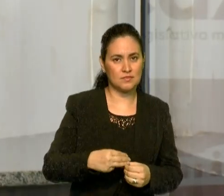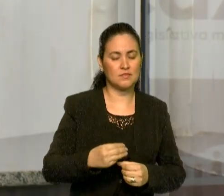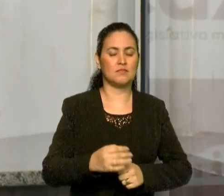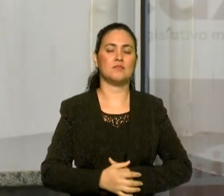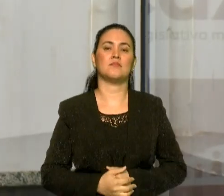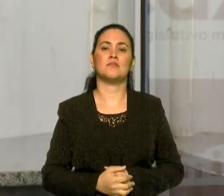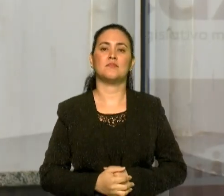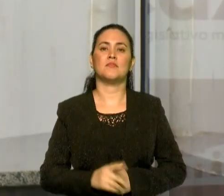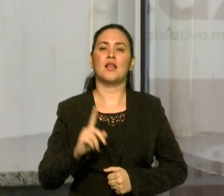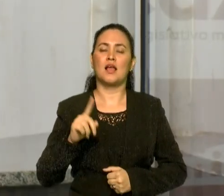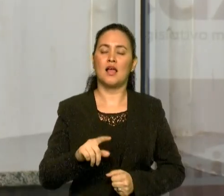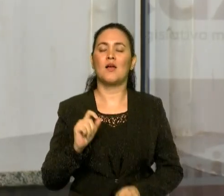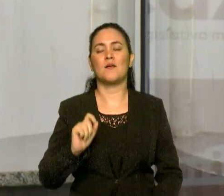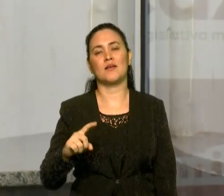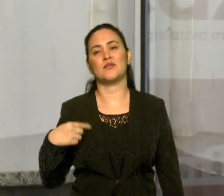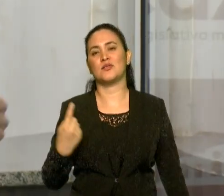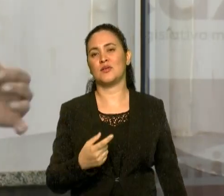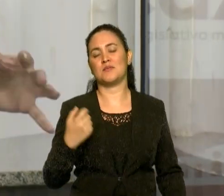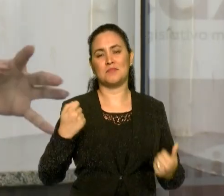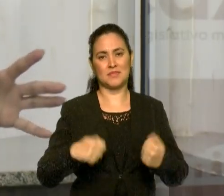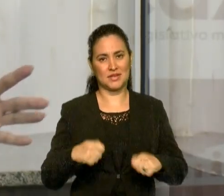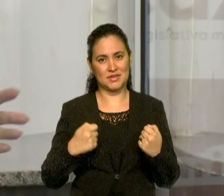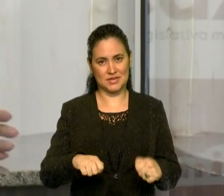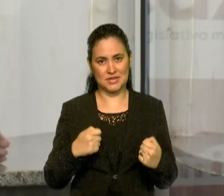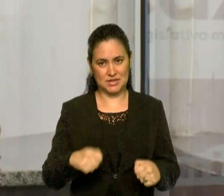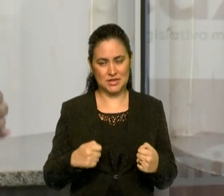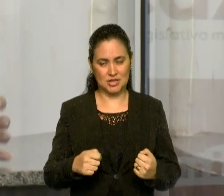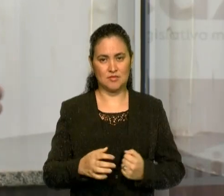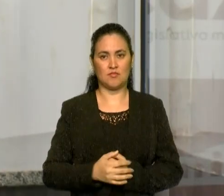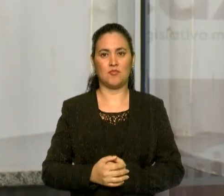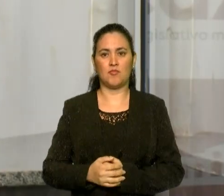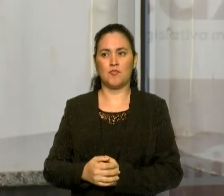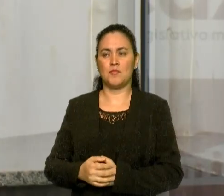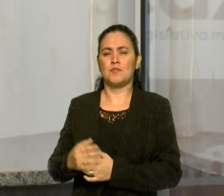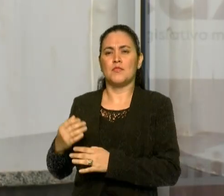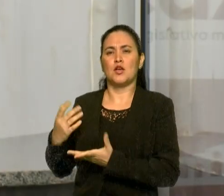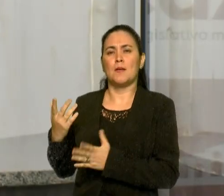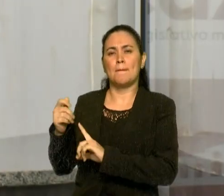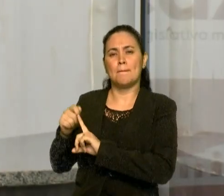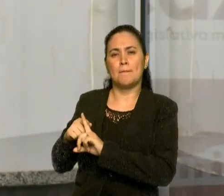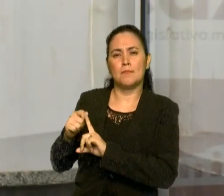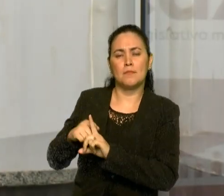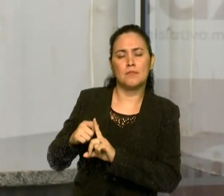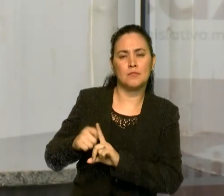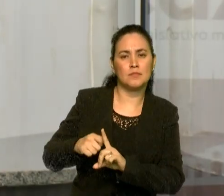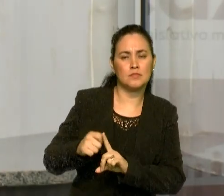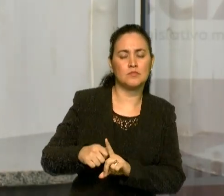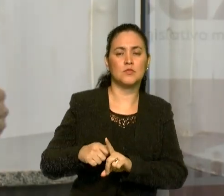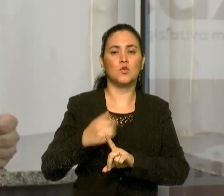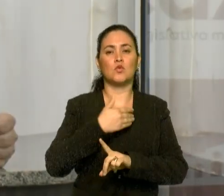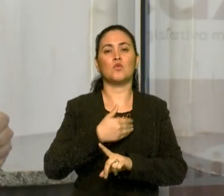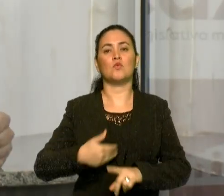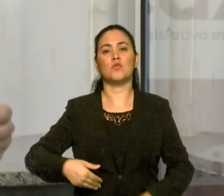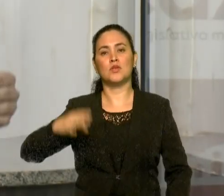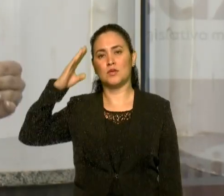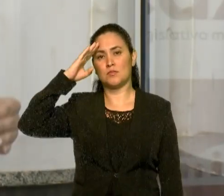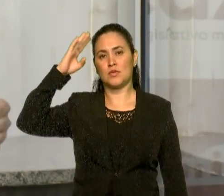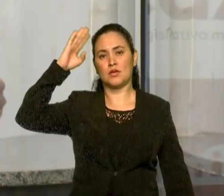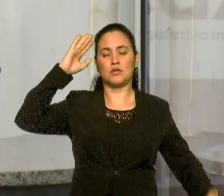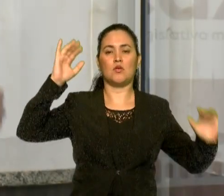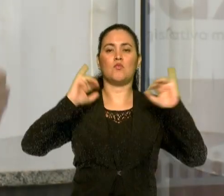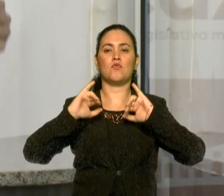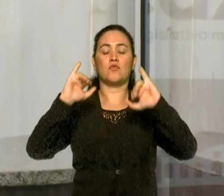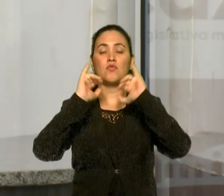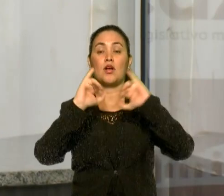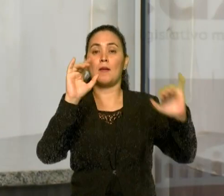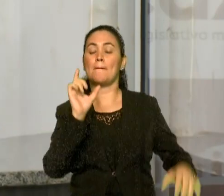É disso que nós precisamos. Nos últimos meses, nós temos ouvido muito uma palavra pregada pelo nosso governador Carlos Brandão. E a